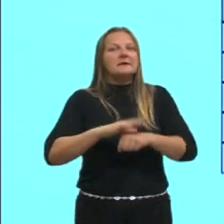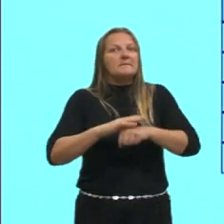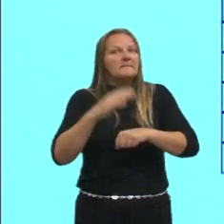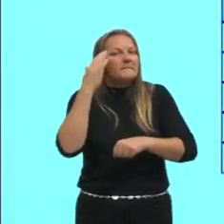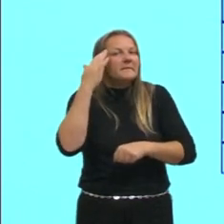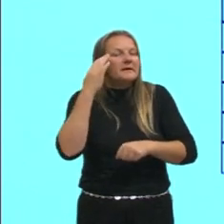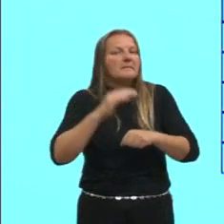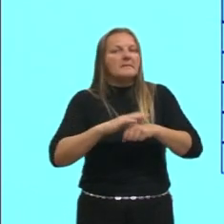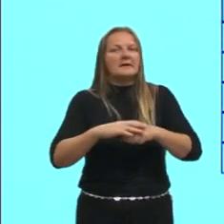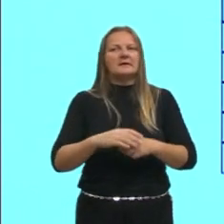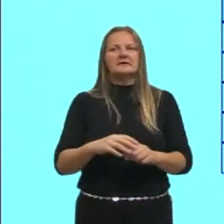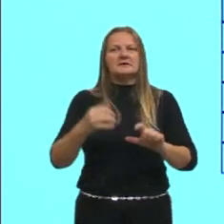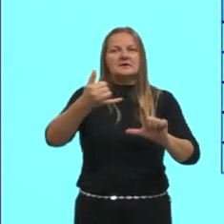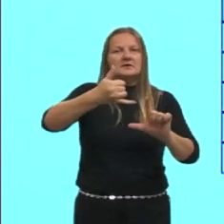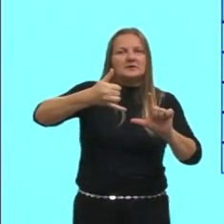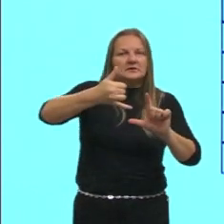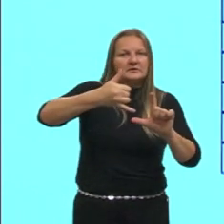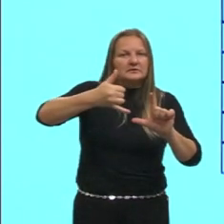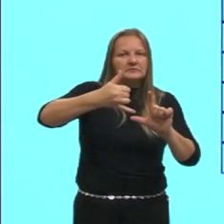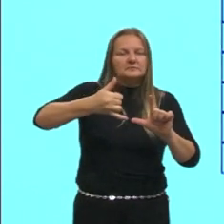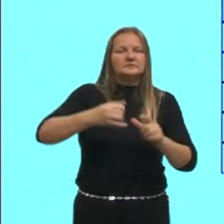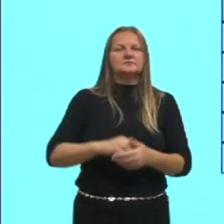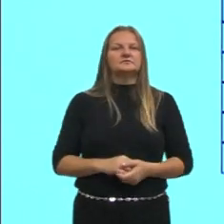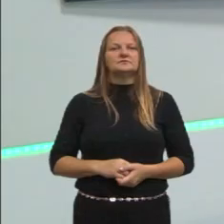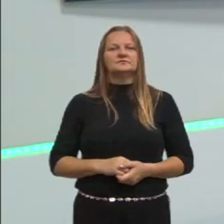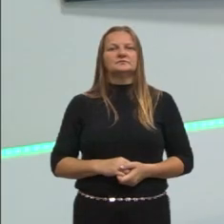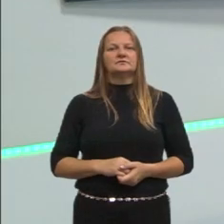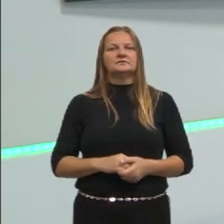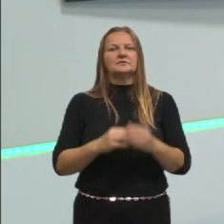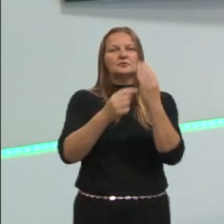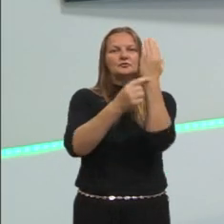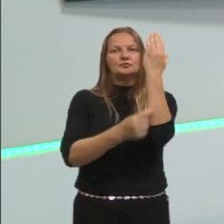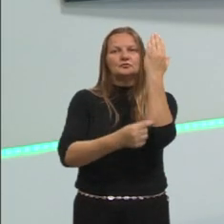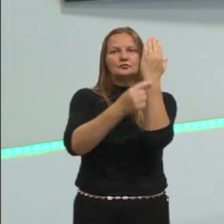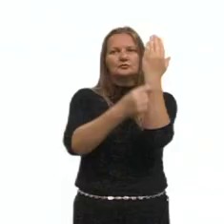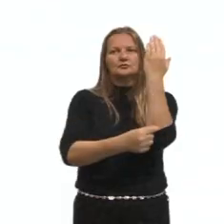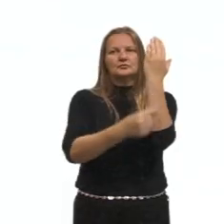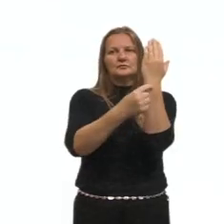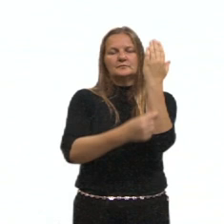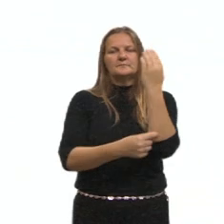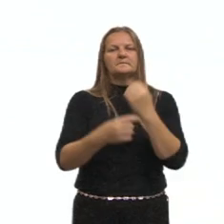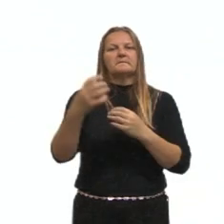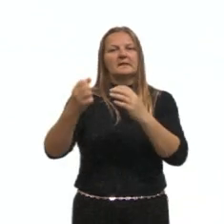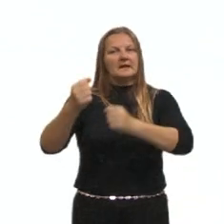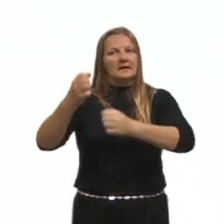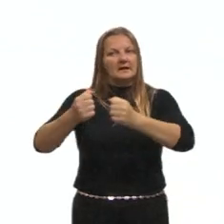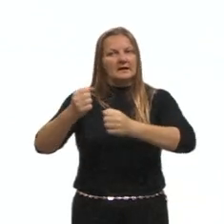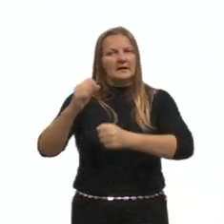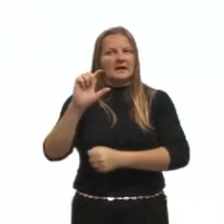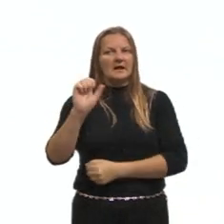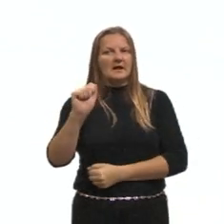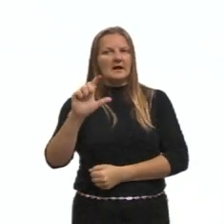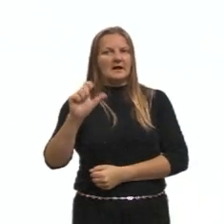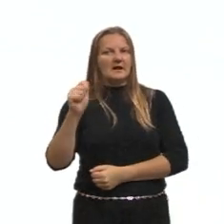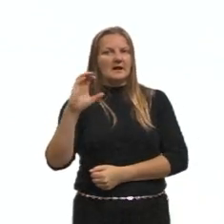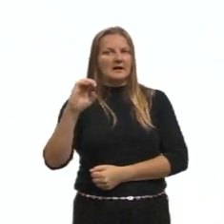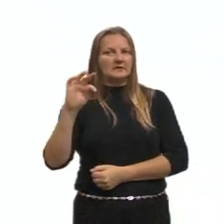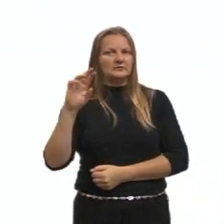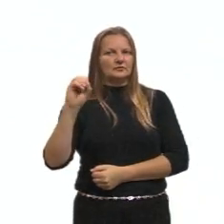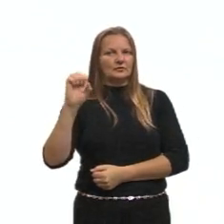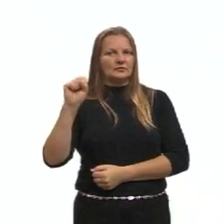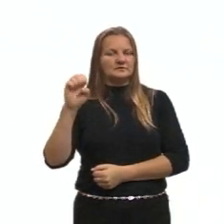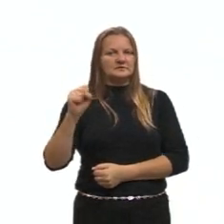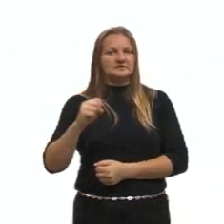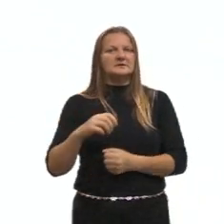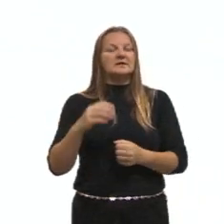proteínas lipídios algum celulose a lactose que são temas que estão sempre em alta né que